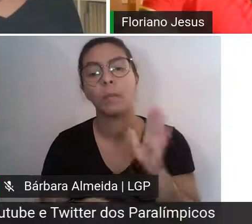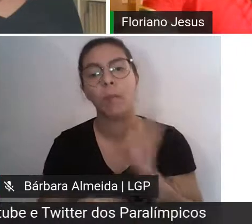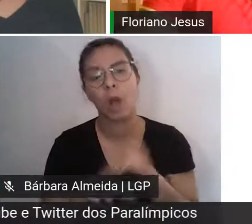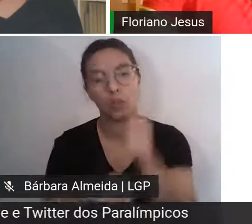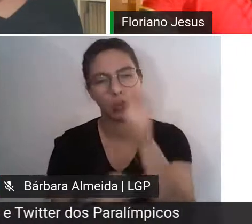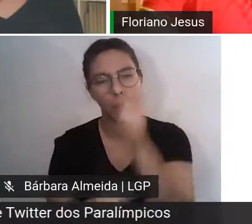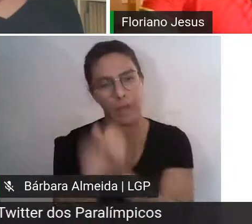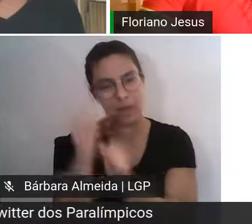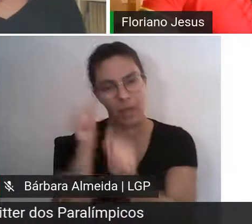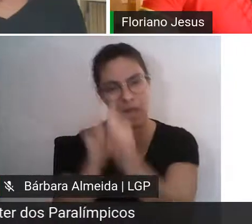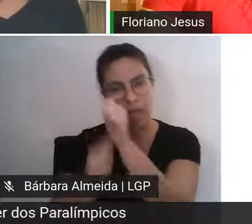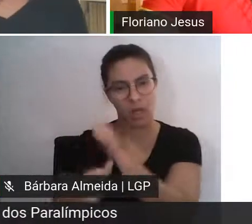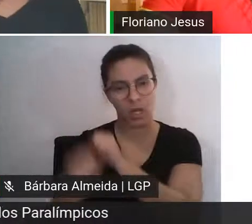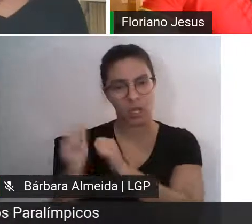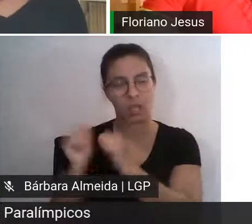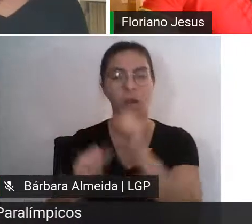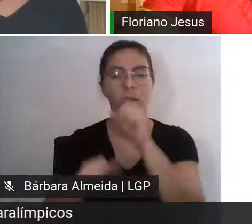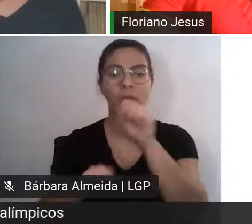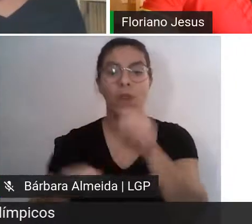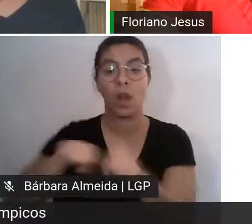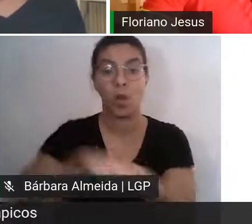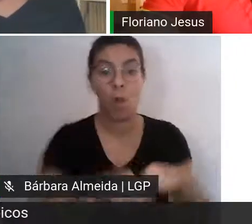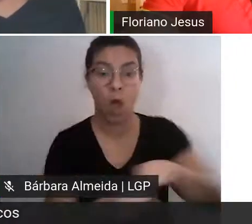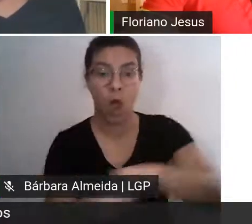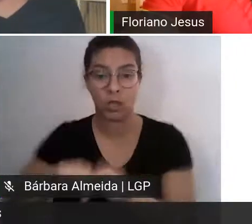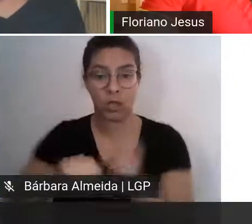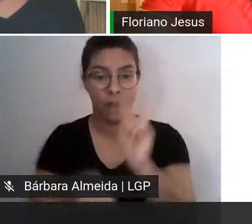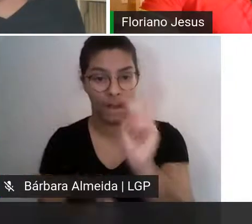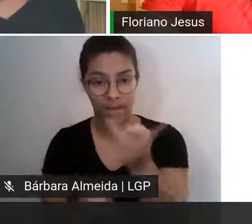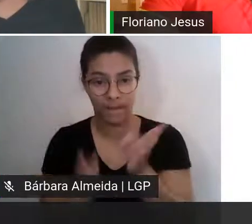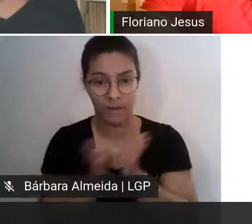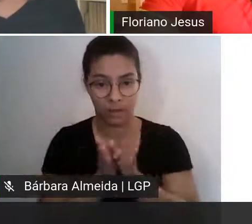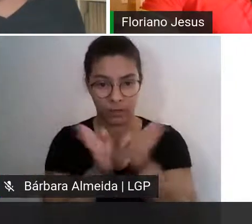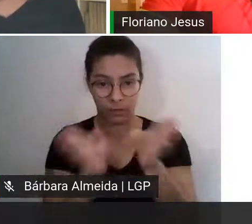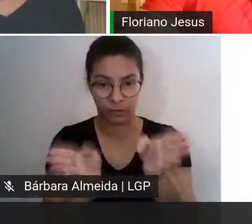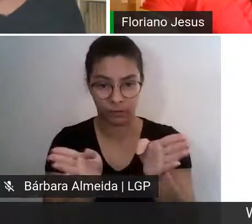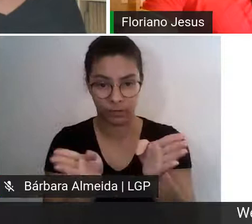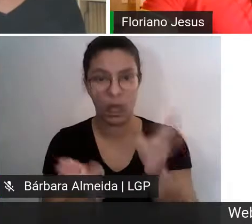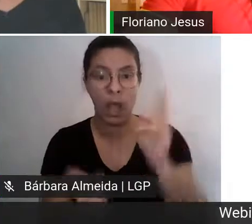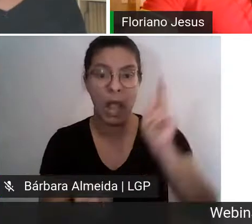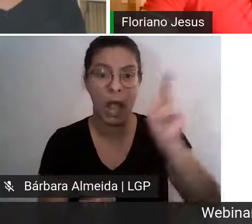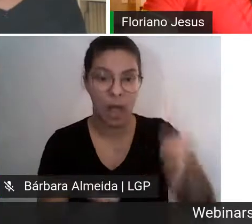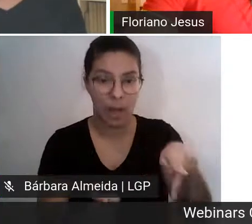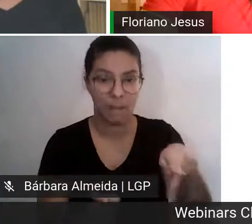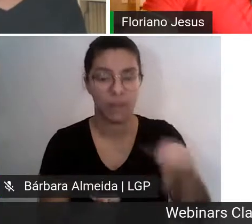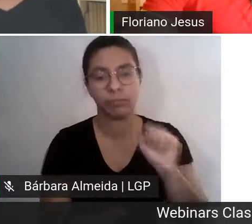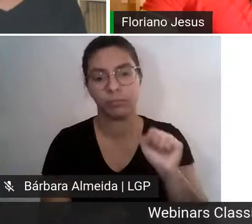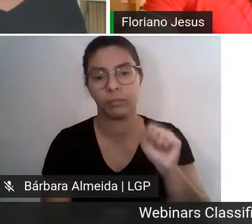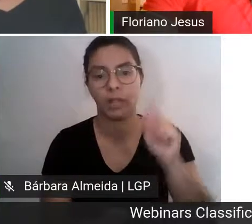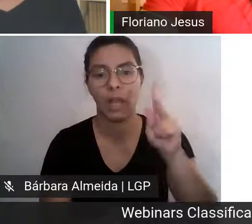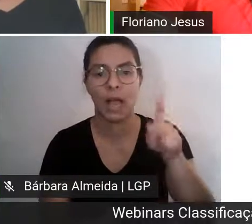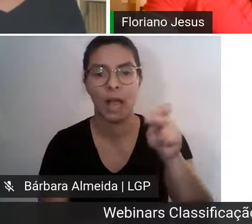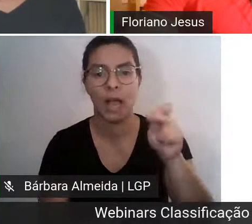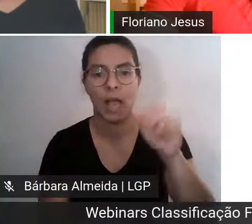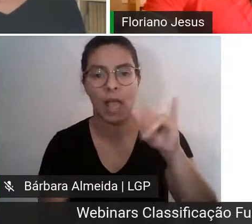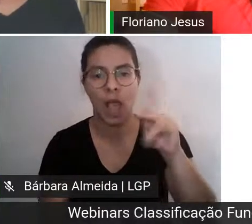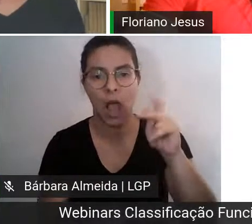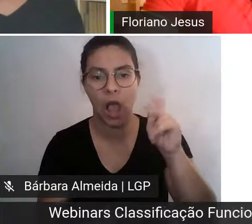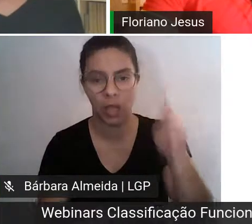a canoagem, existe duas modalidades na canoagem. O K, que é o caiaque, e o V, que é a